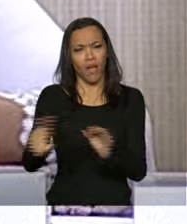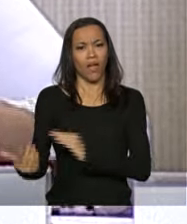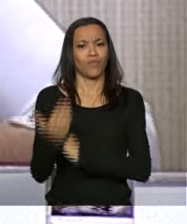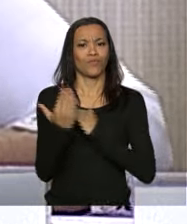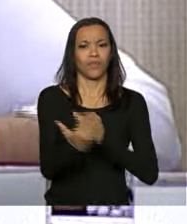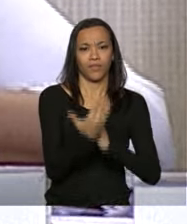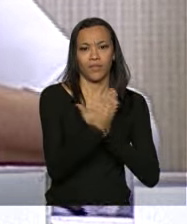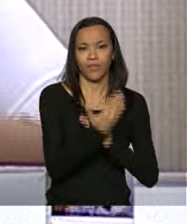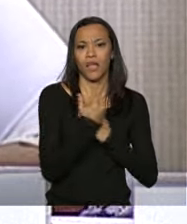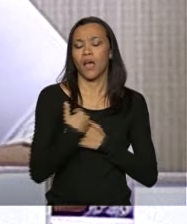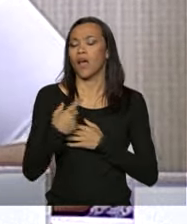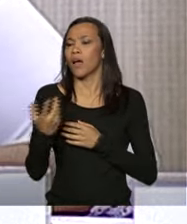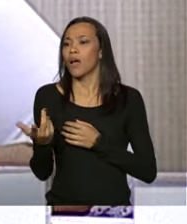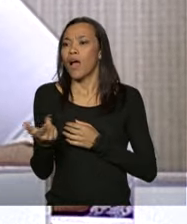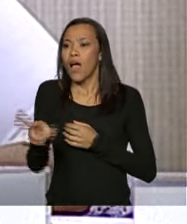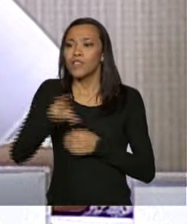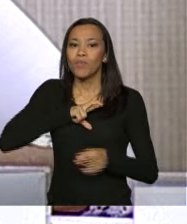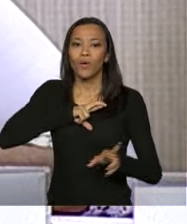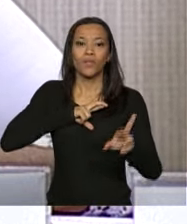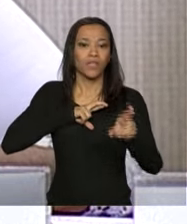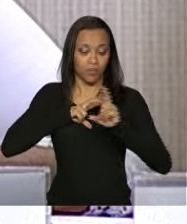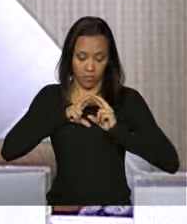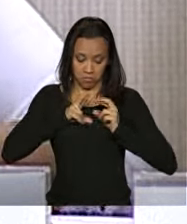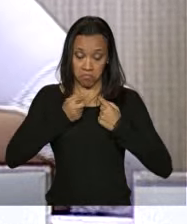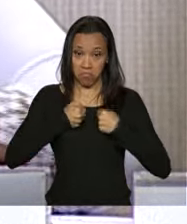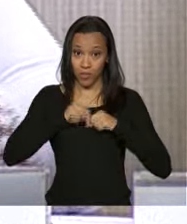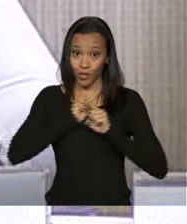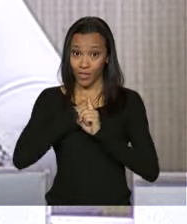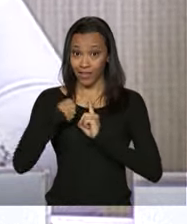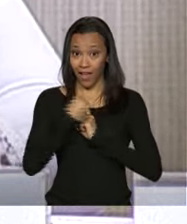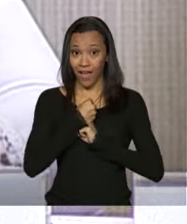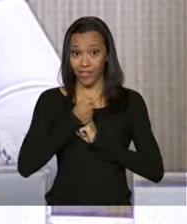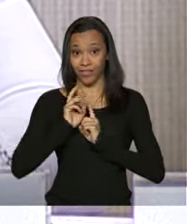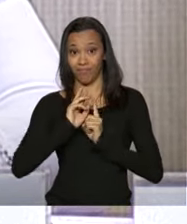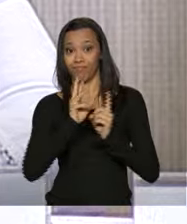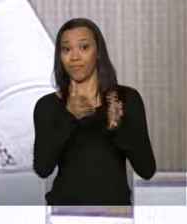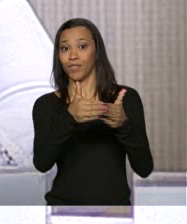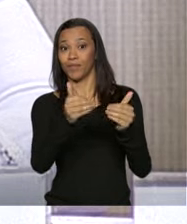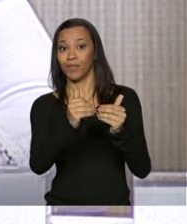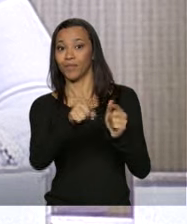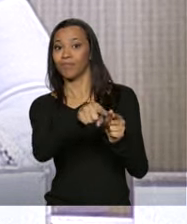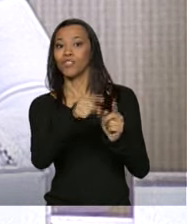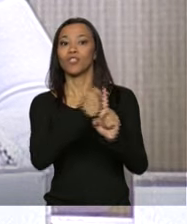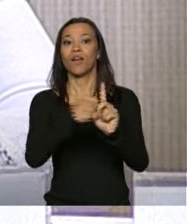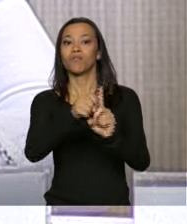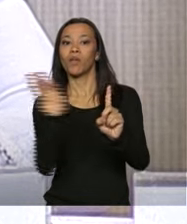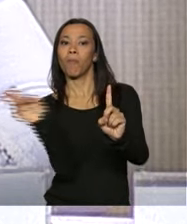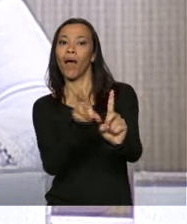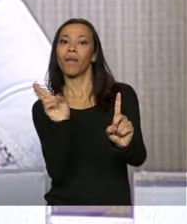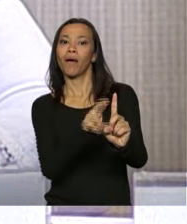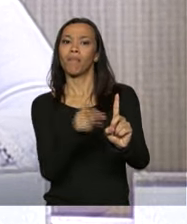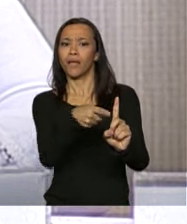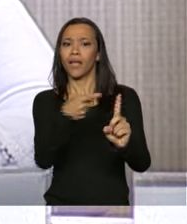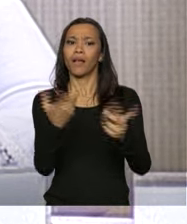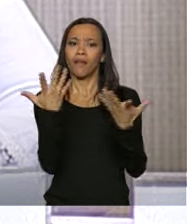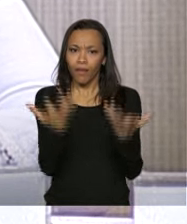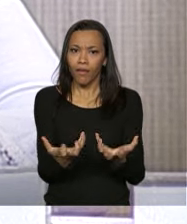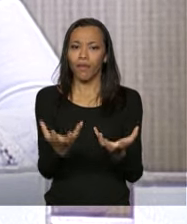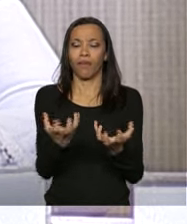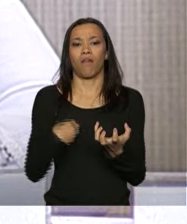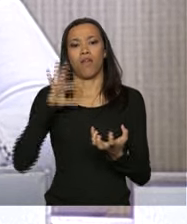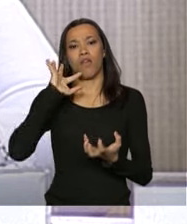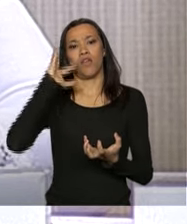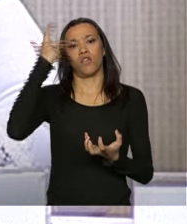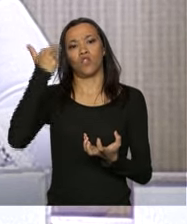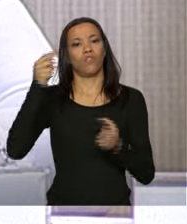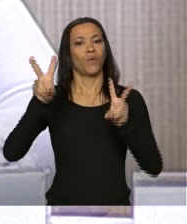a a apresentar respostas paraa sociedade, né, aquilo que está sendo o seu clamor de resolver, que é